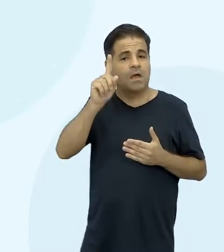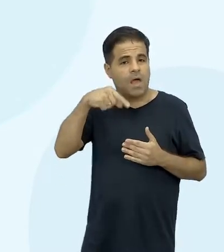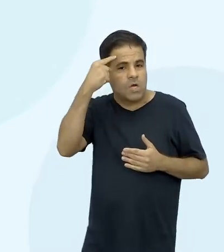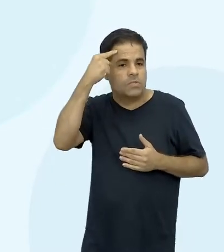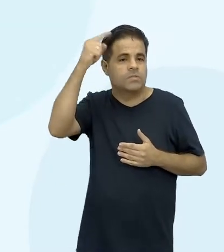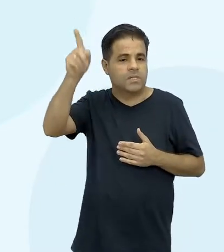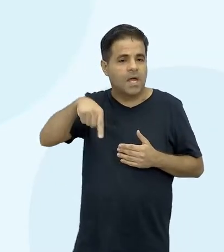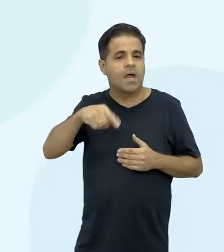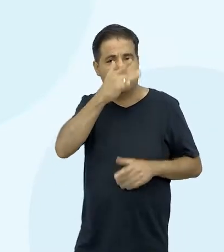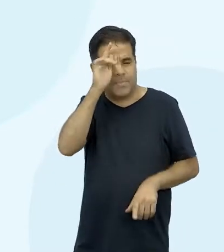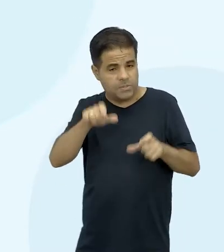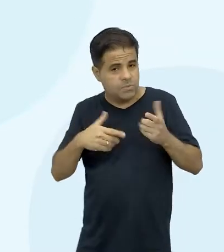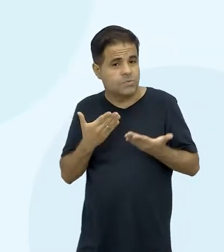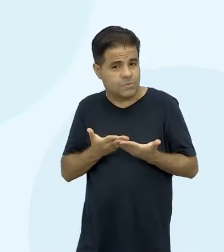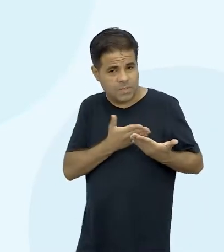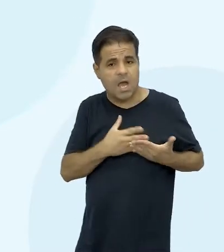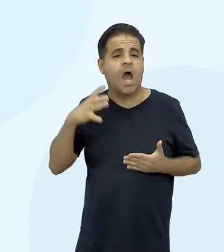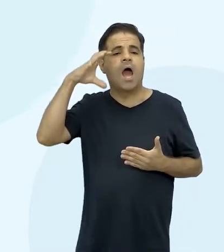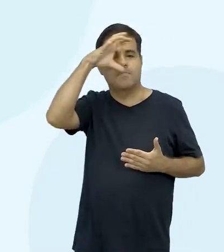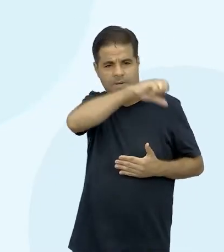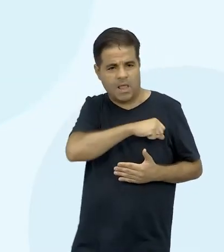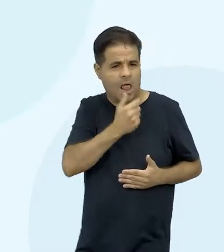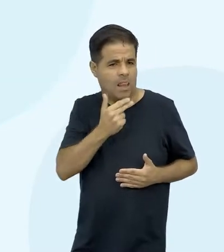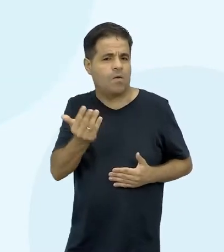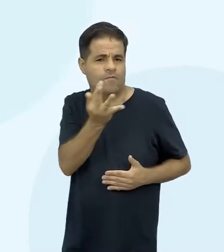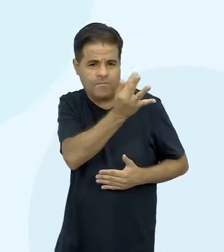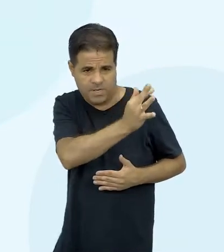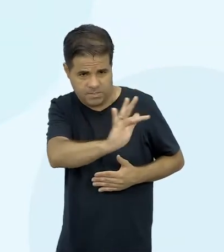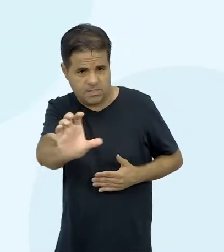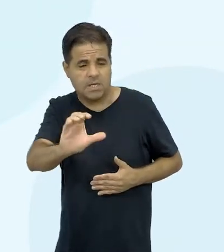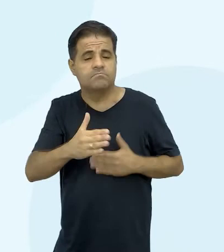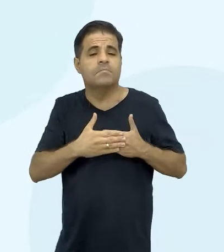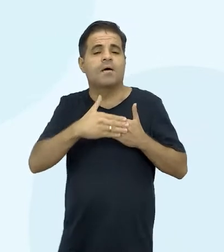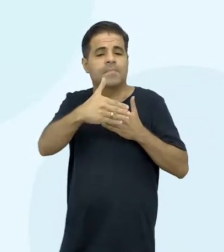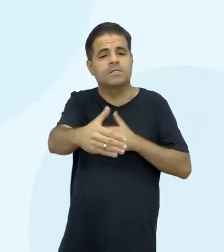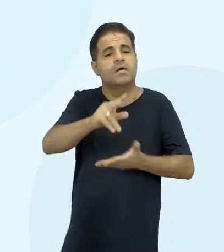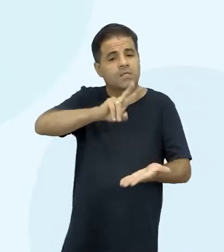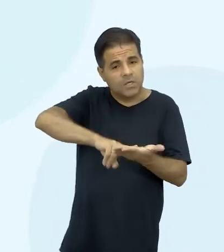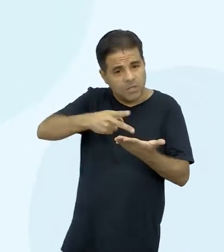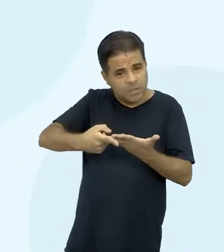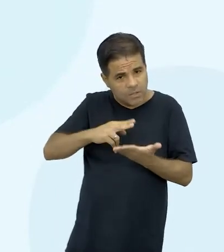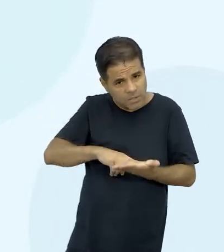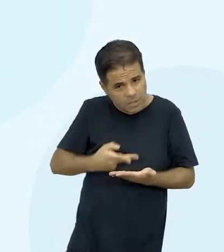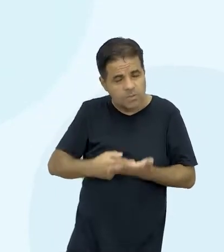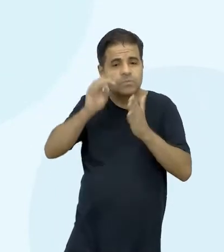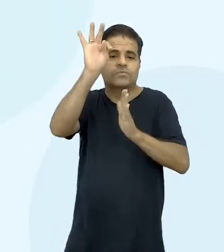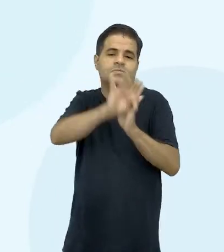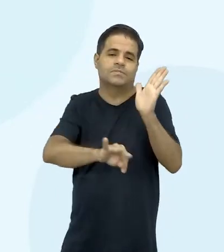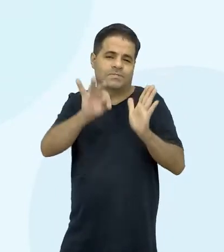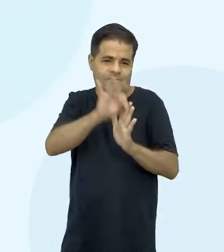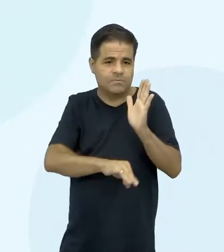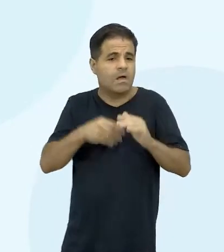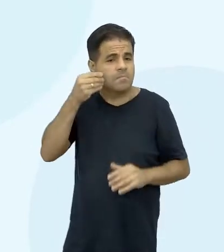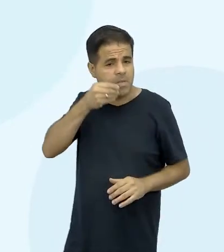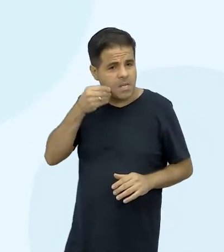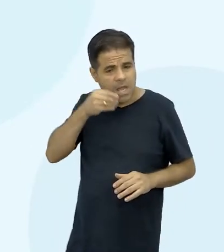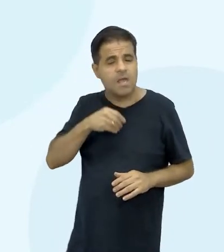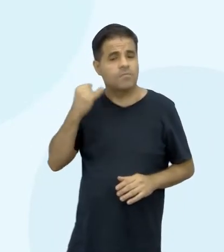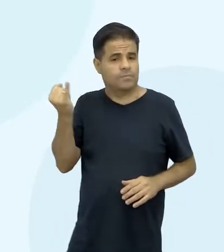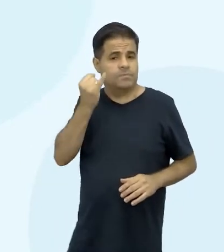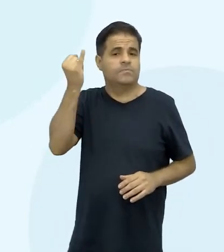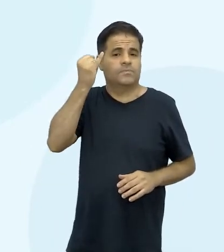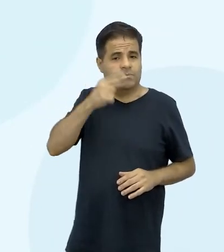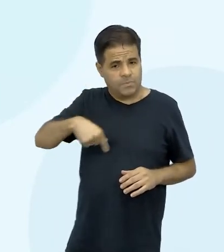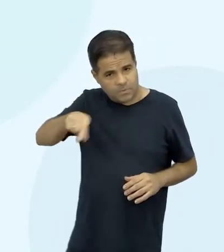ideia foi a de que os estudantes aprenderiam a língua francesa a partir da tradução do texto. Essa experiência foi